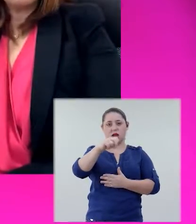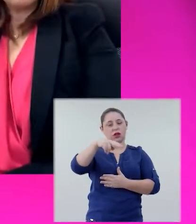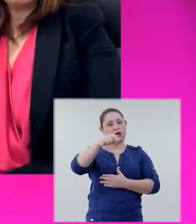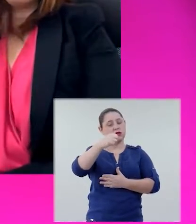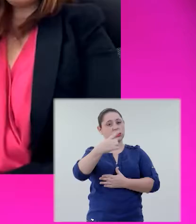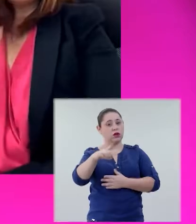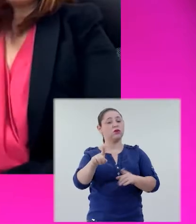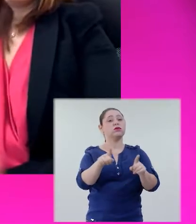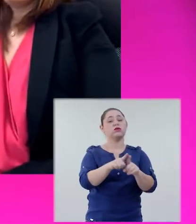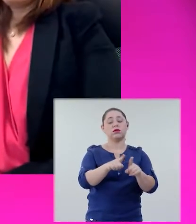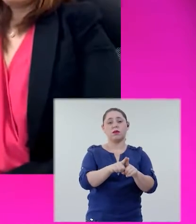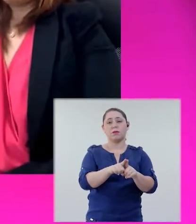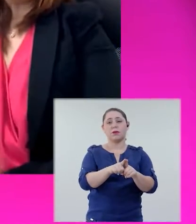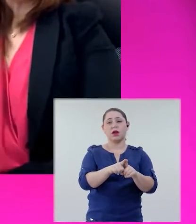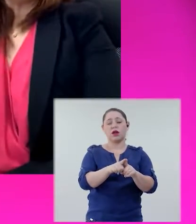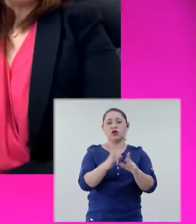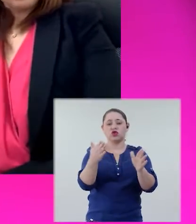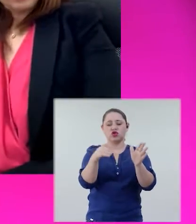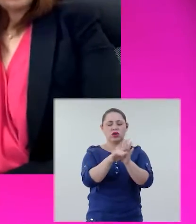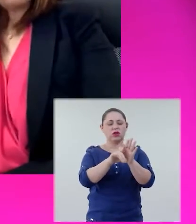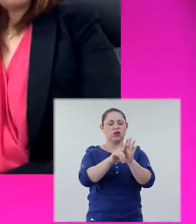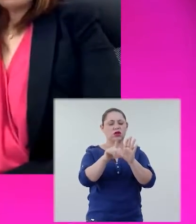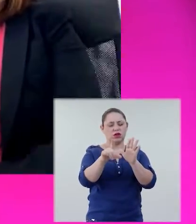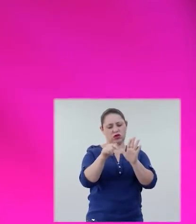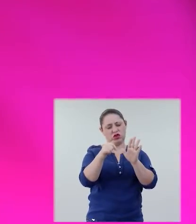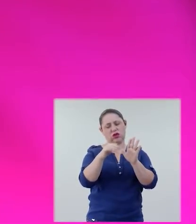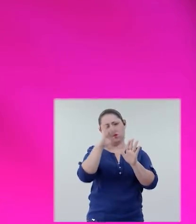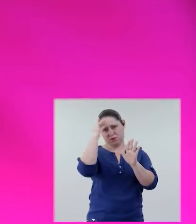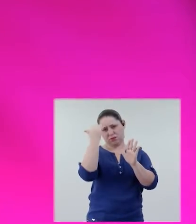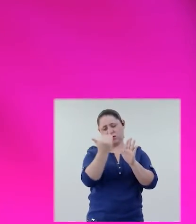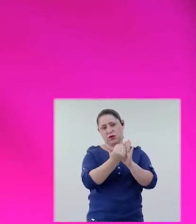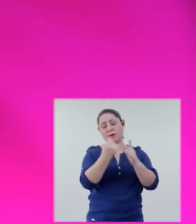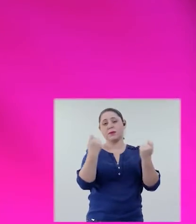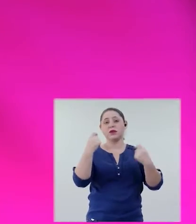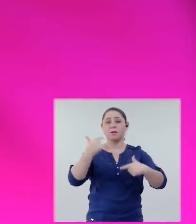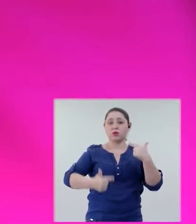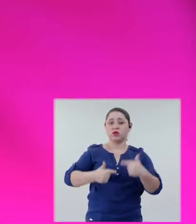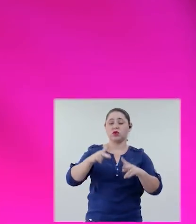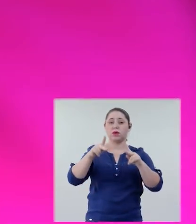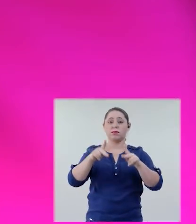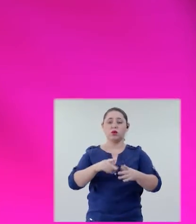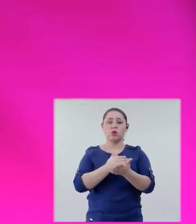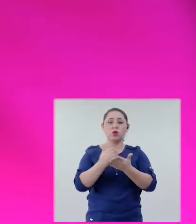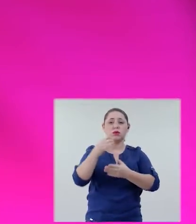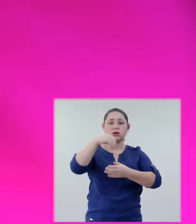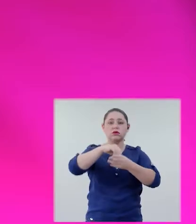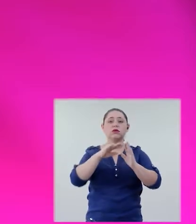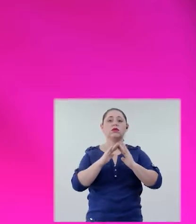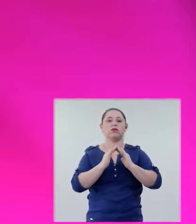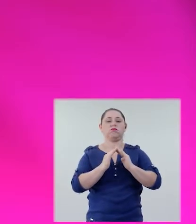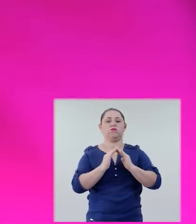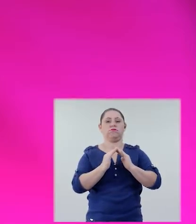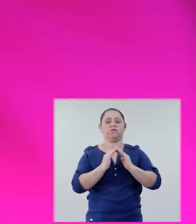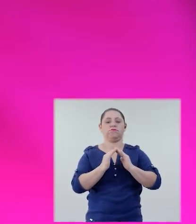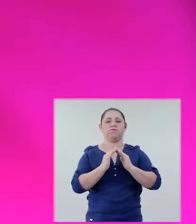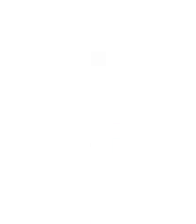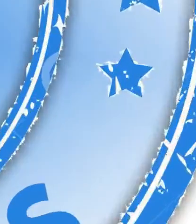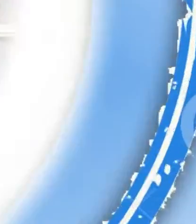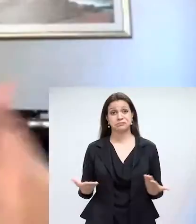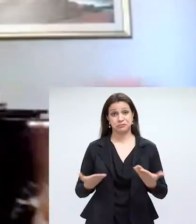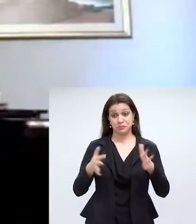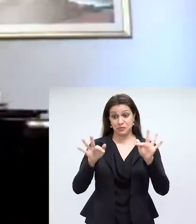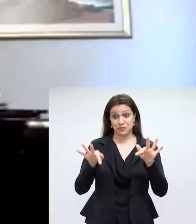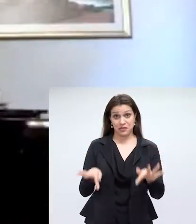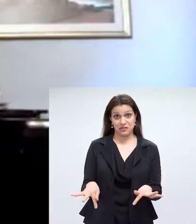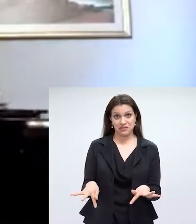do genitor, enfim. Até a gente chegar na legislação, o importante são as políticas públicas, começando dentro da casa da gente.